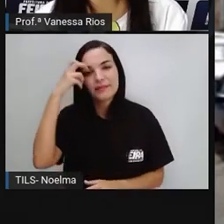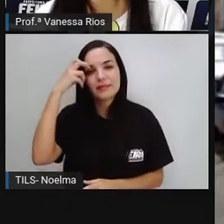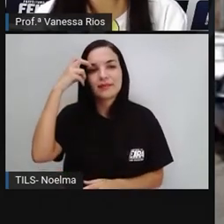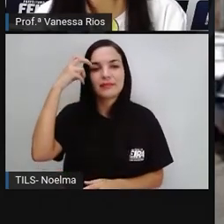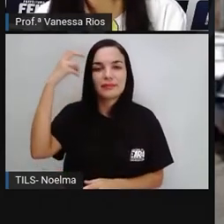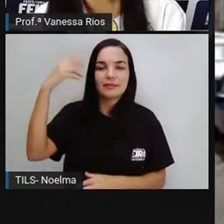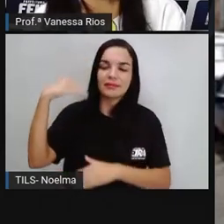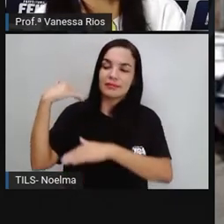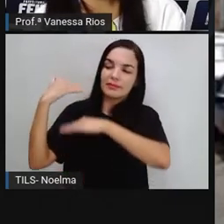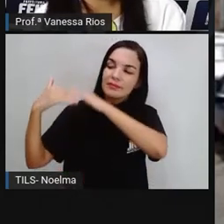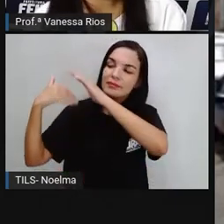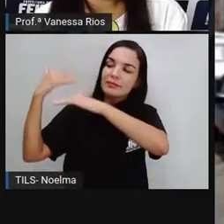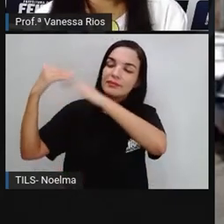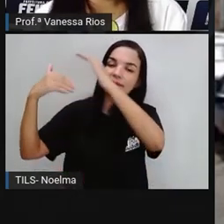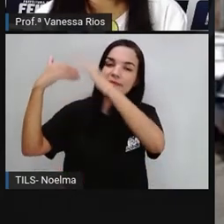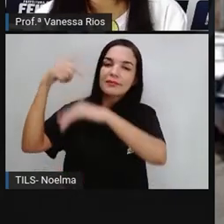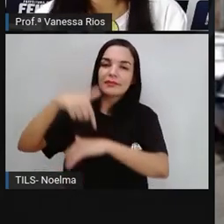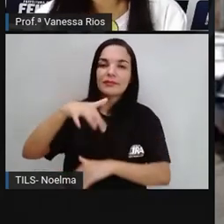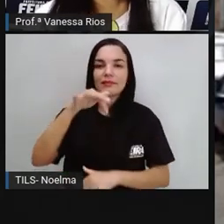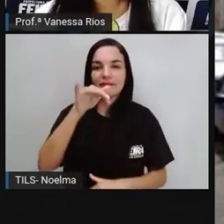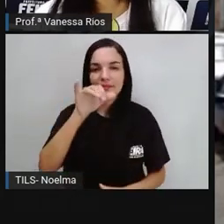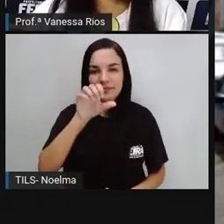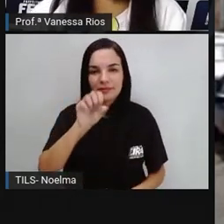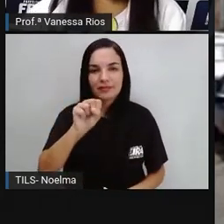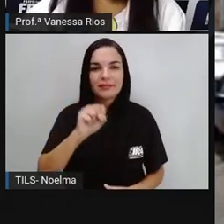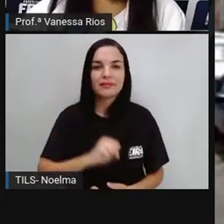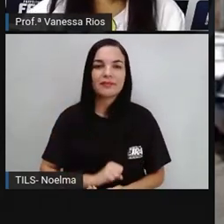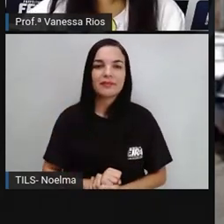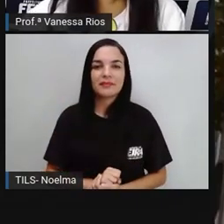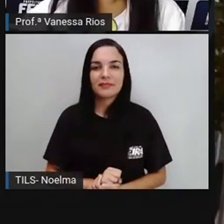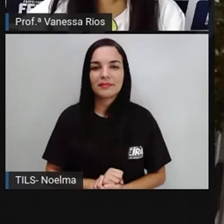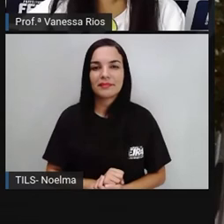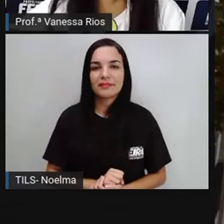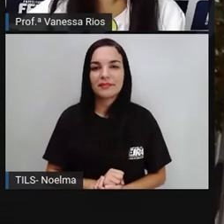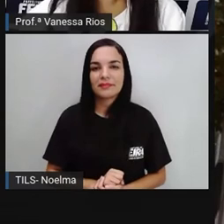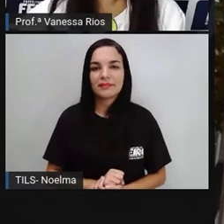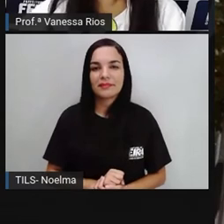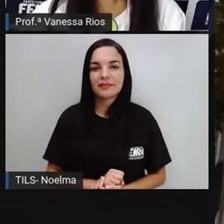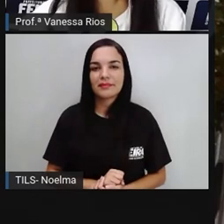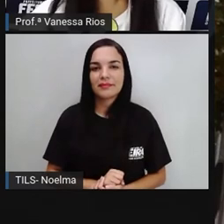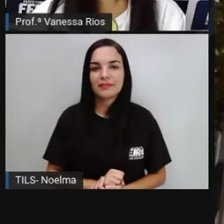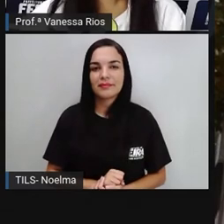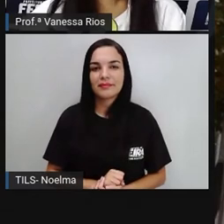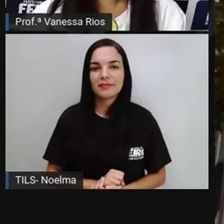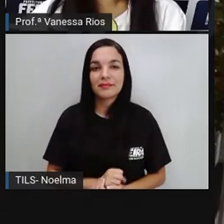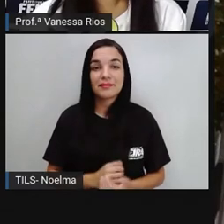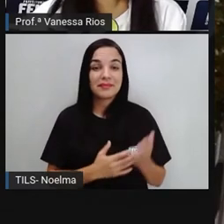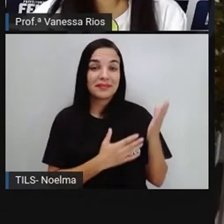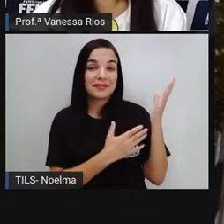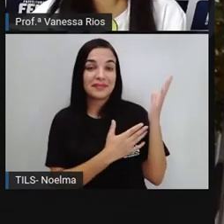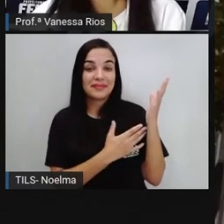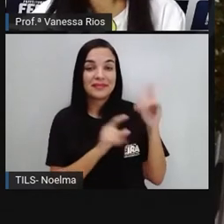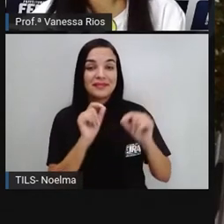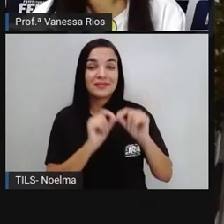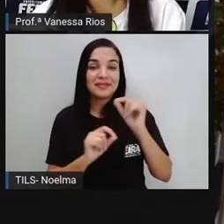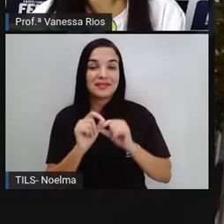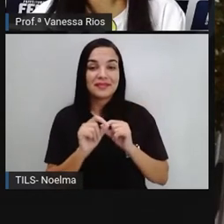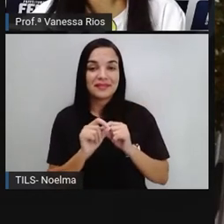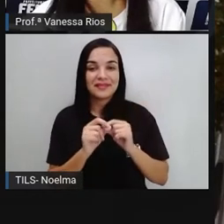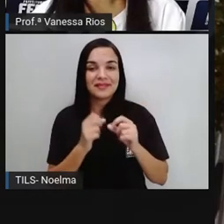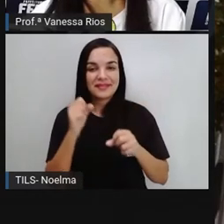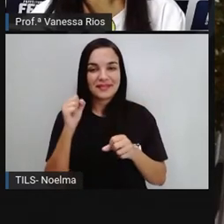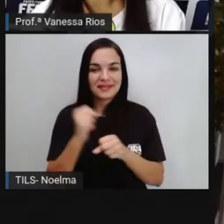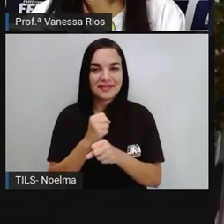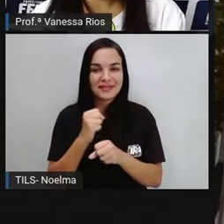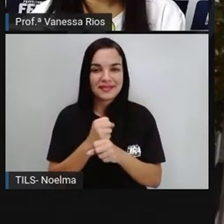do desenvolvimento da cidade de Feira de Santana. Olha só, aqui é o prédio do Arquivo